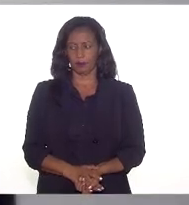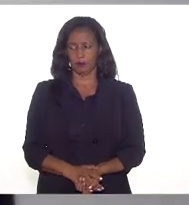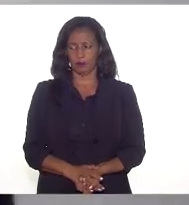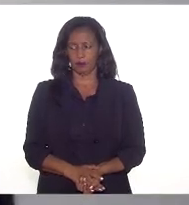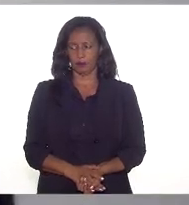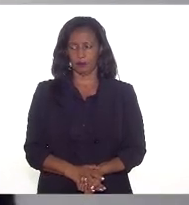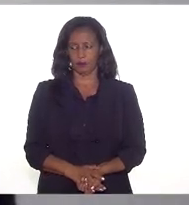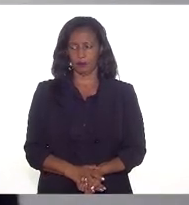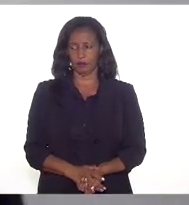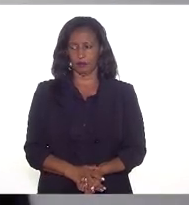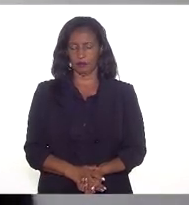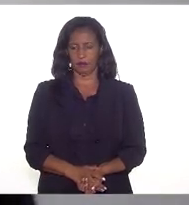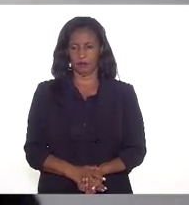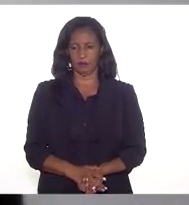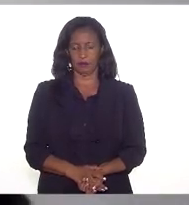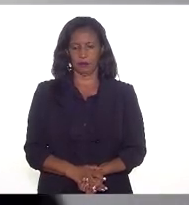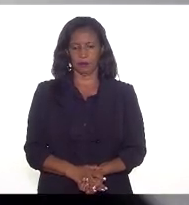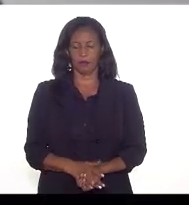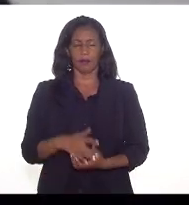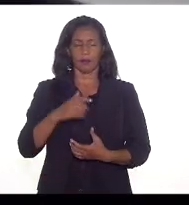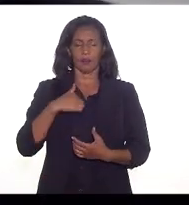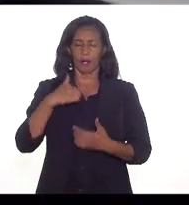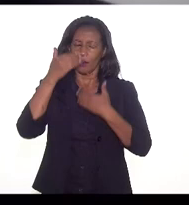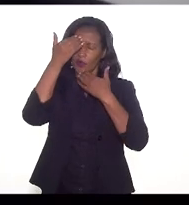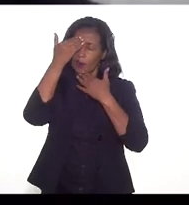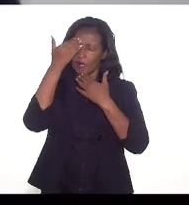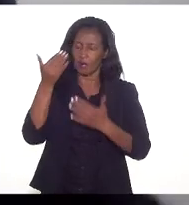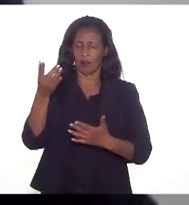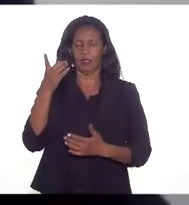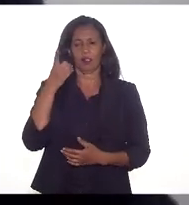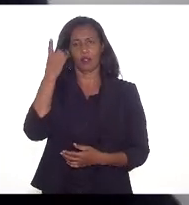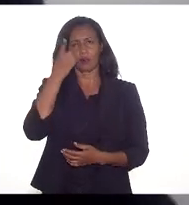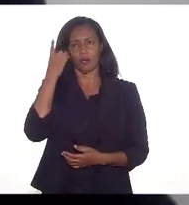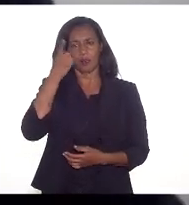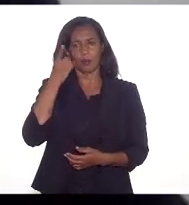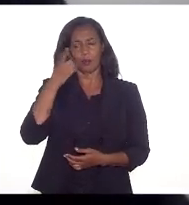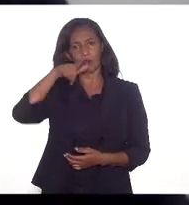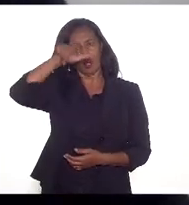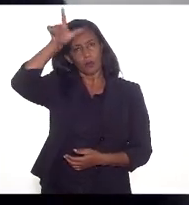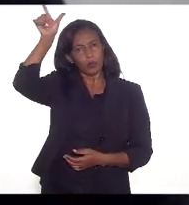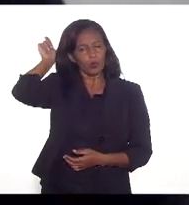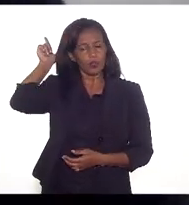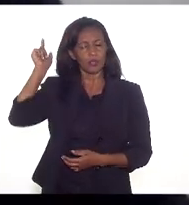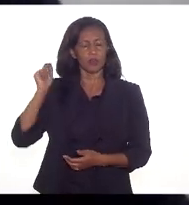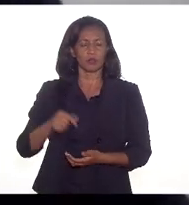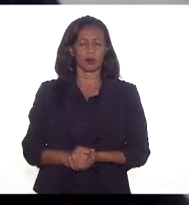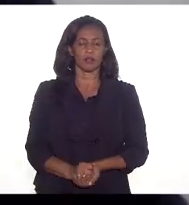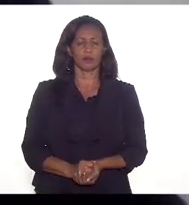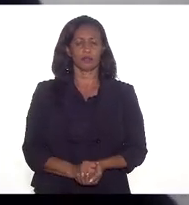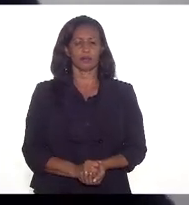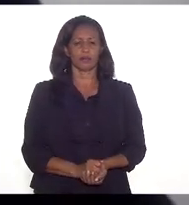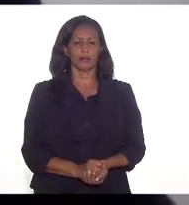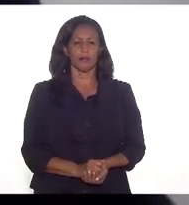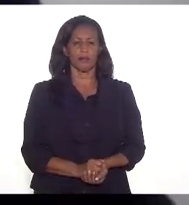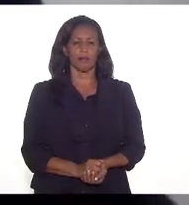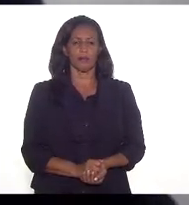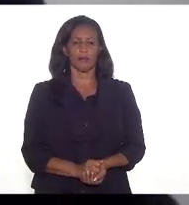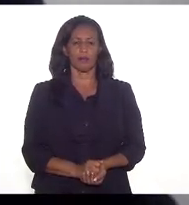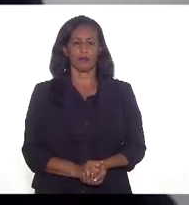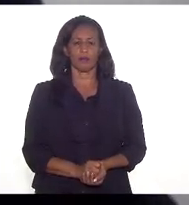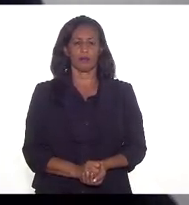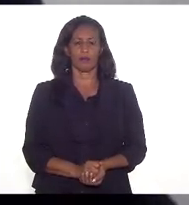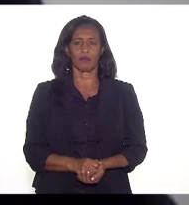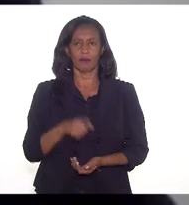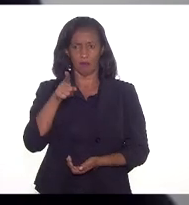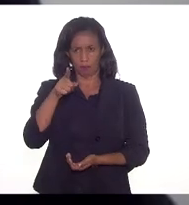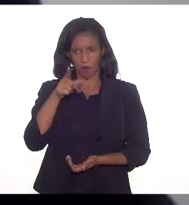Perfeito. Eu que agradeço, Vossa Excelência, deputado Luiz Paulo. Vossa Excelência, de toda sorte, está